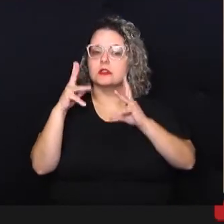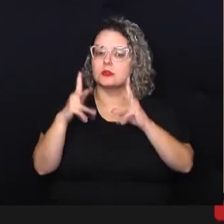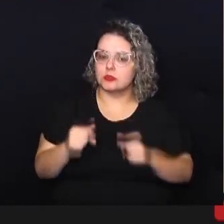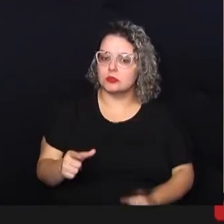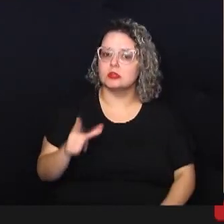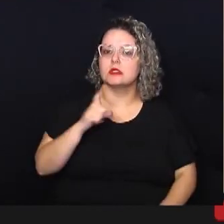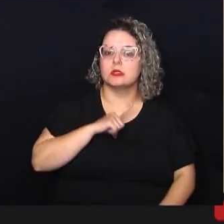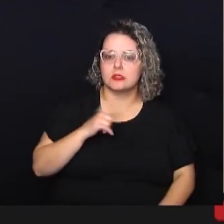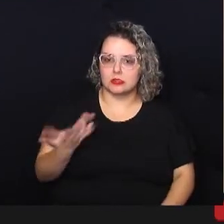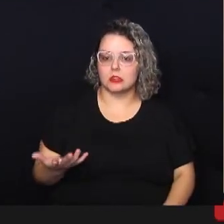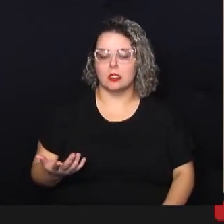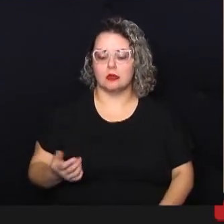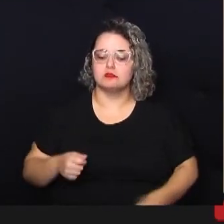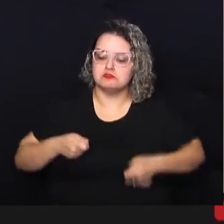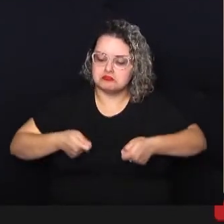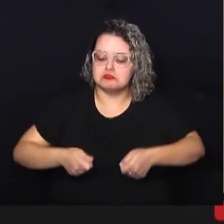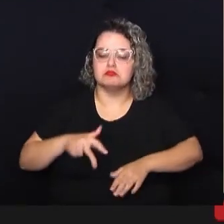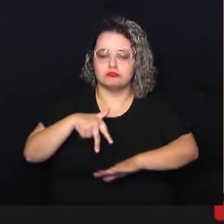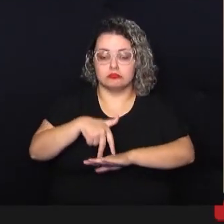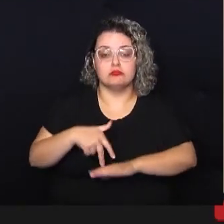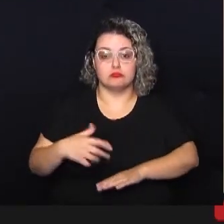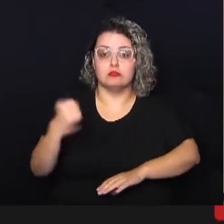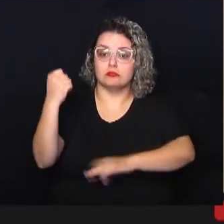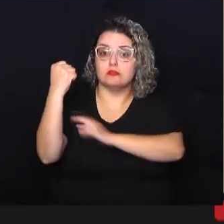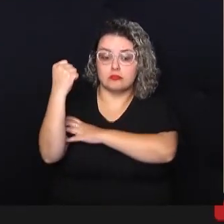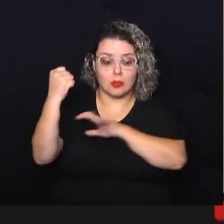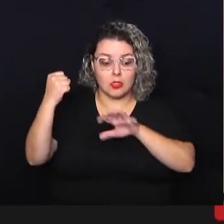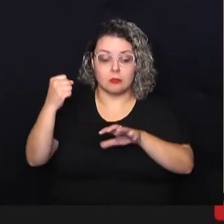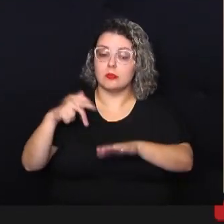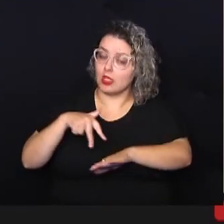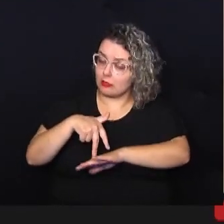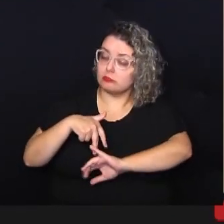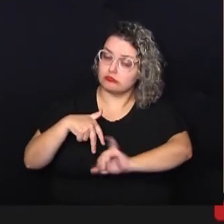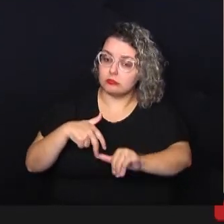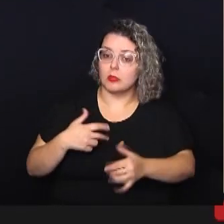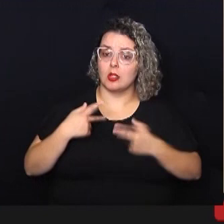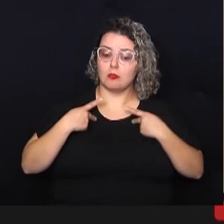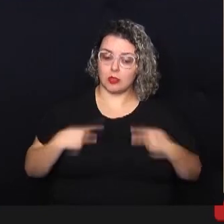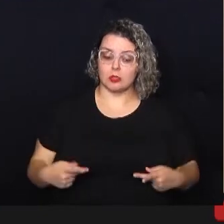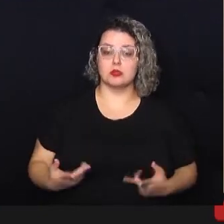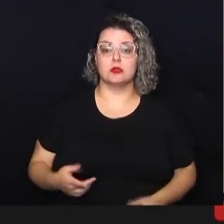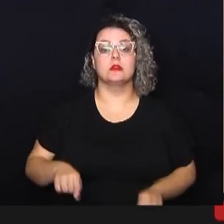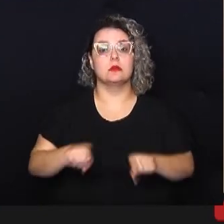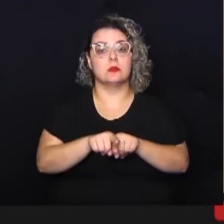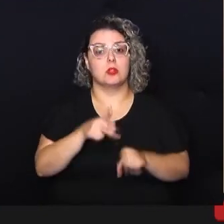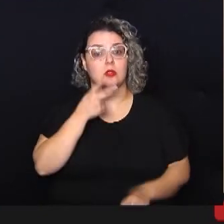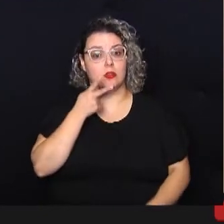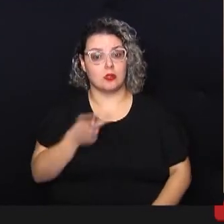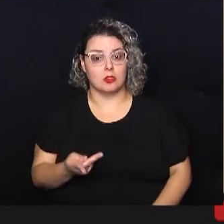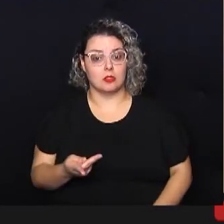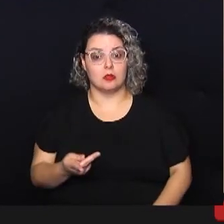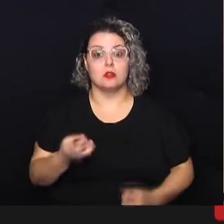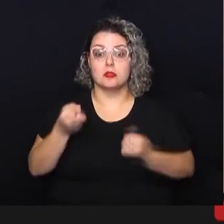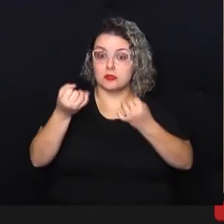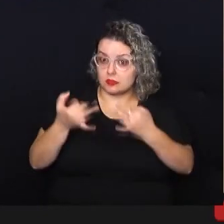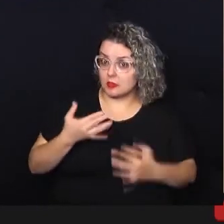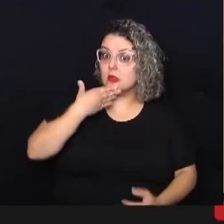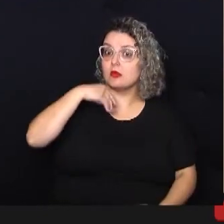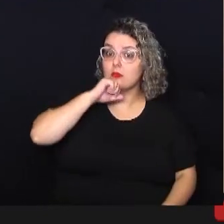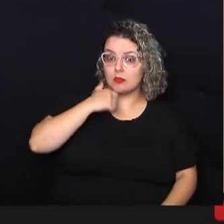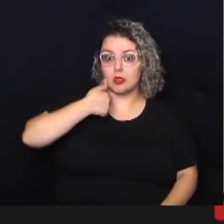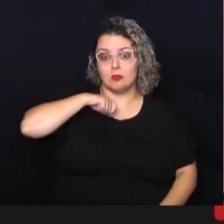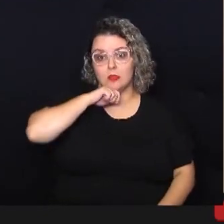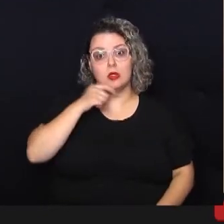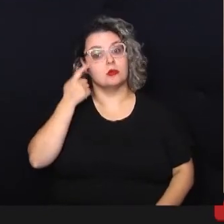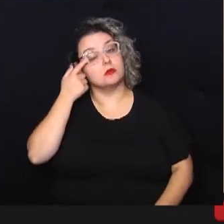essas ferramentas para se posicionar, para se empoderar, para se colocar. E também, como eu falei lá no começo, orientar os pais, para que eles entendam